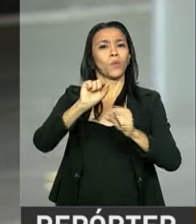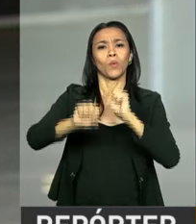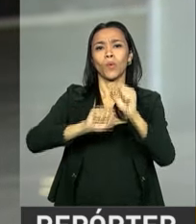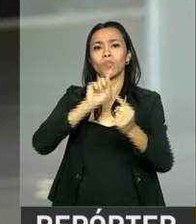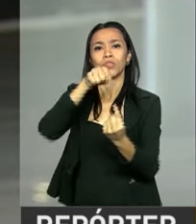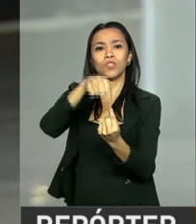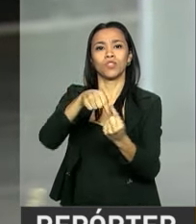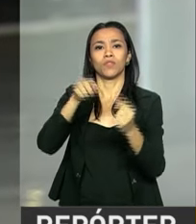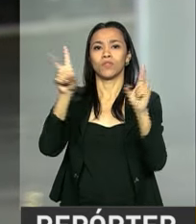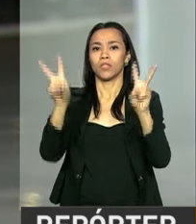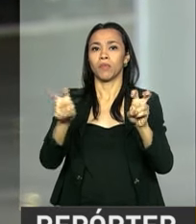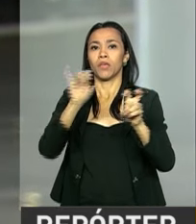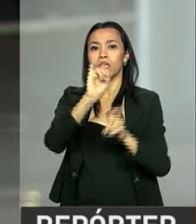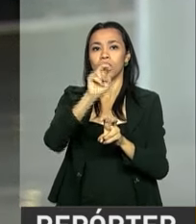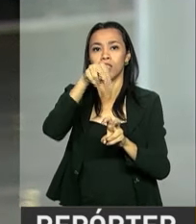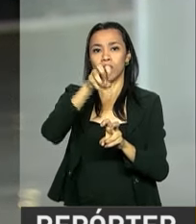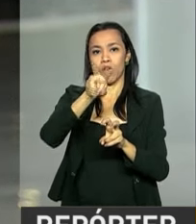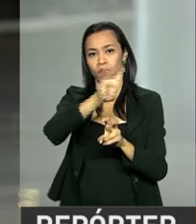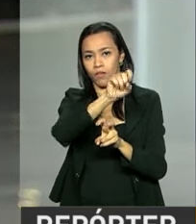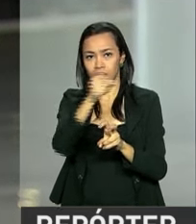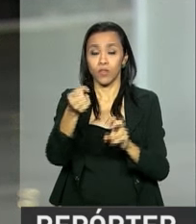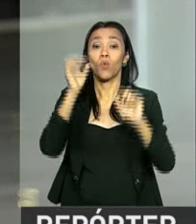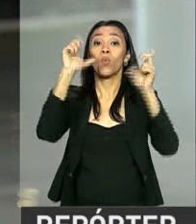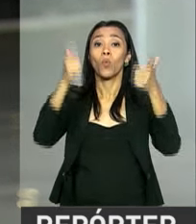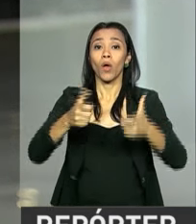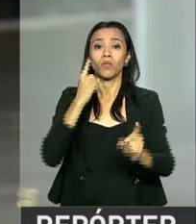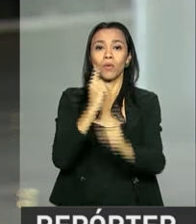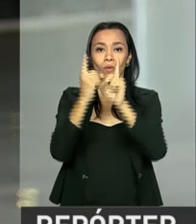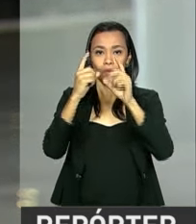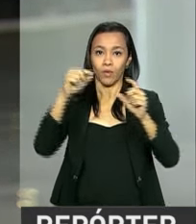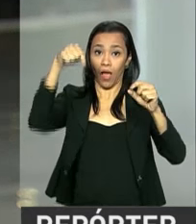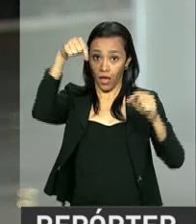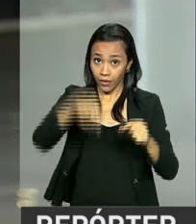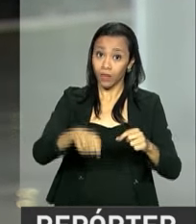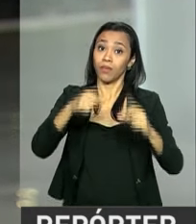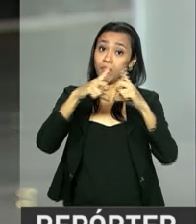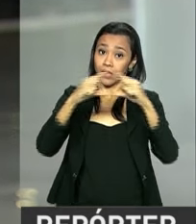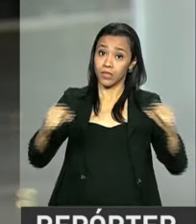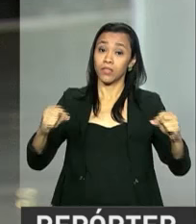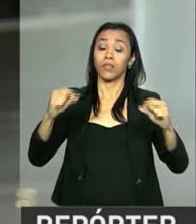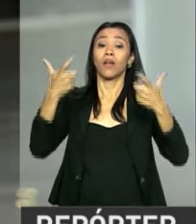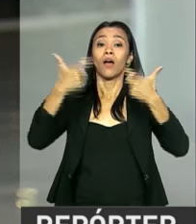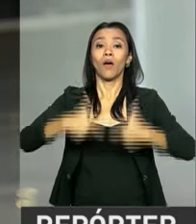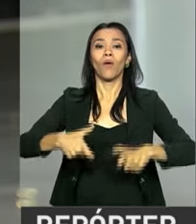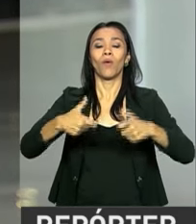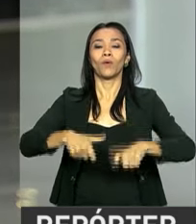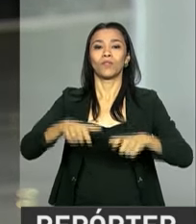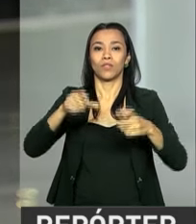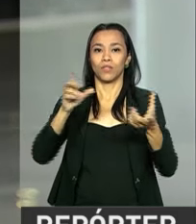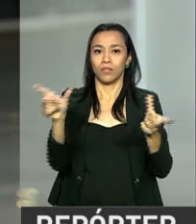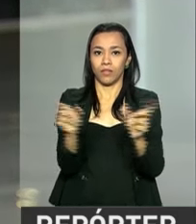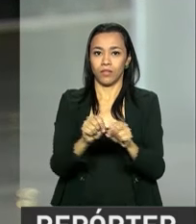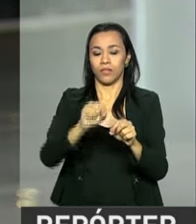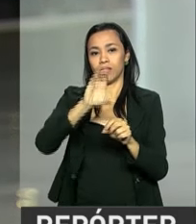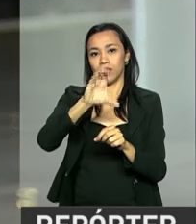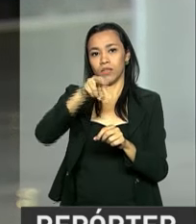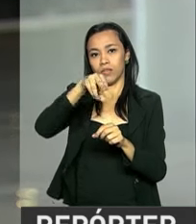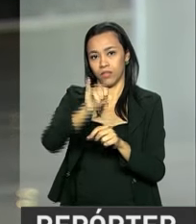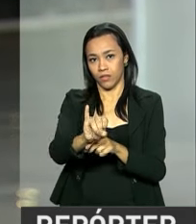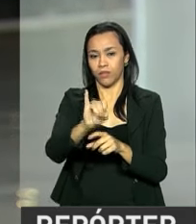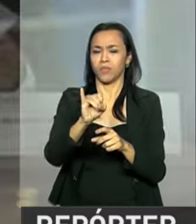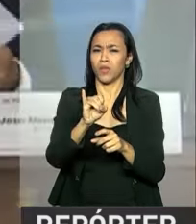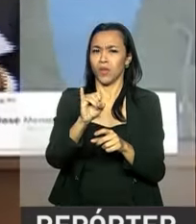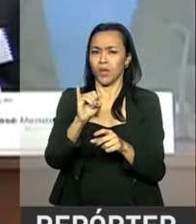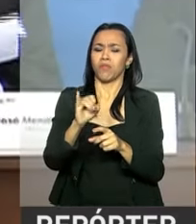inovação. O encontro foi na sede da Confederação Nacional da Indústria aqui em Brasília. Michel Temer ouviu as demandas de cerca